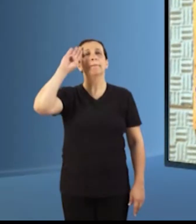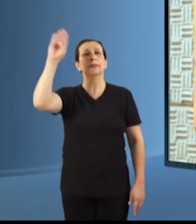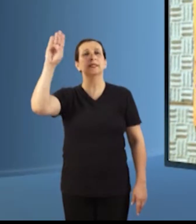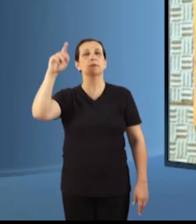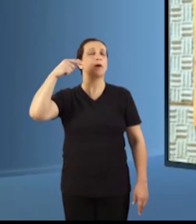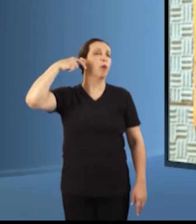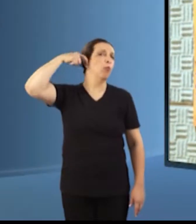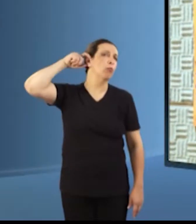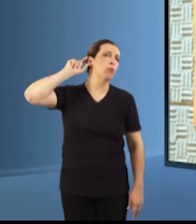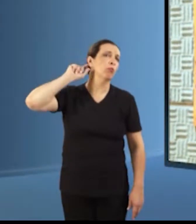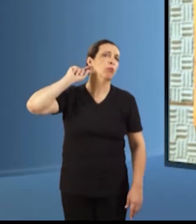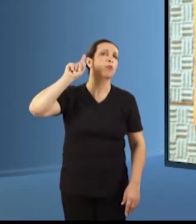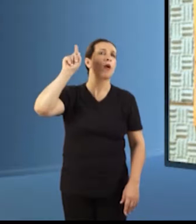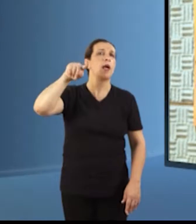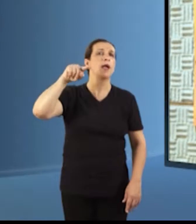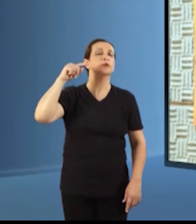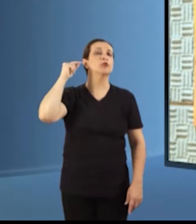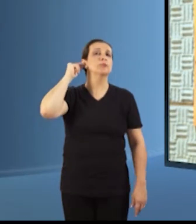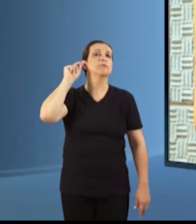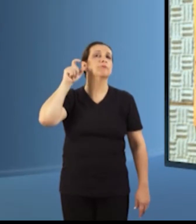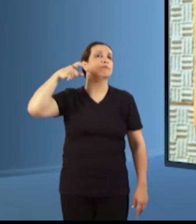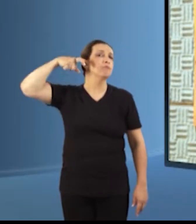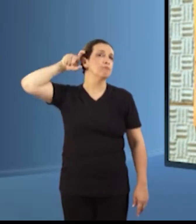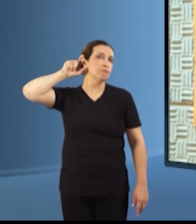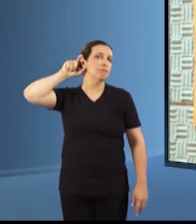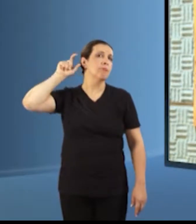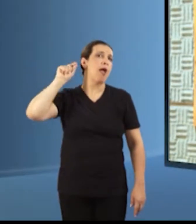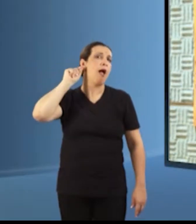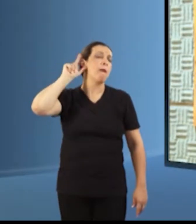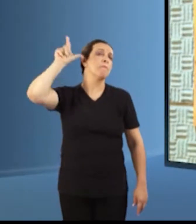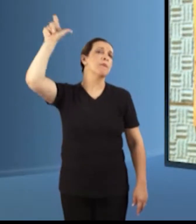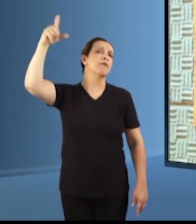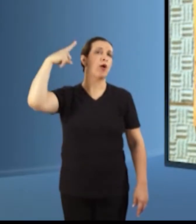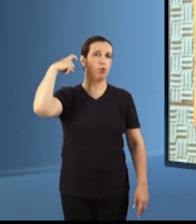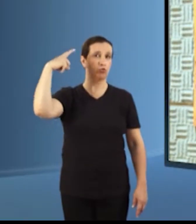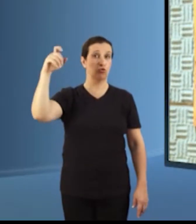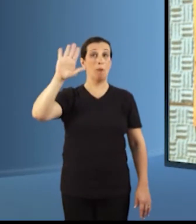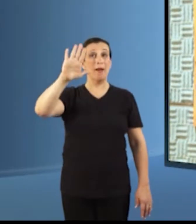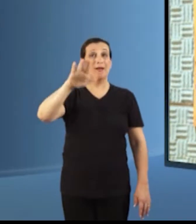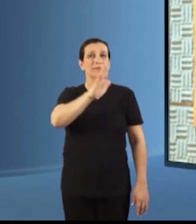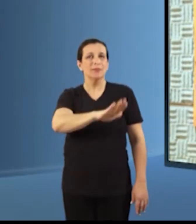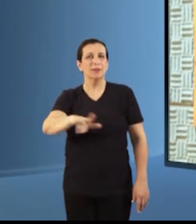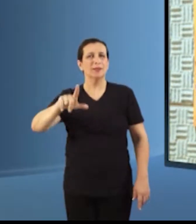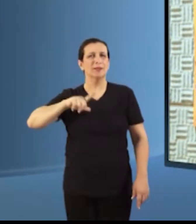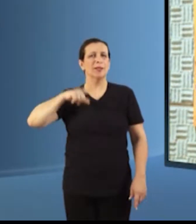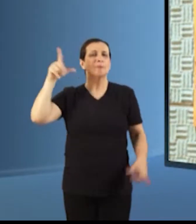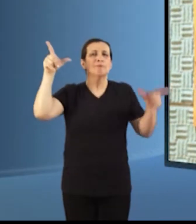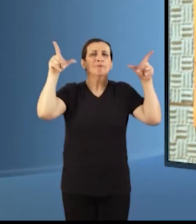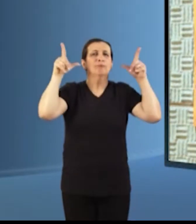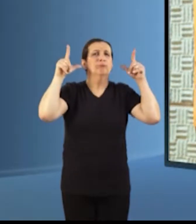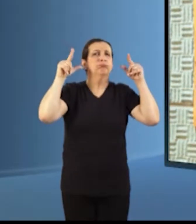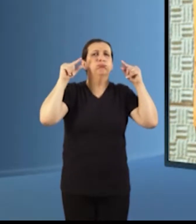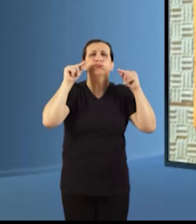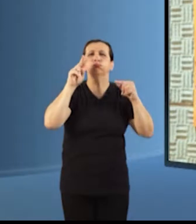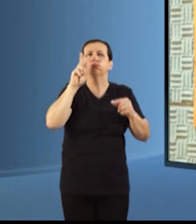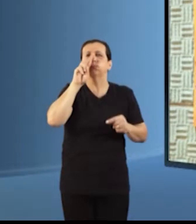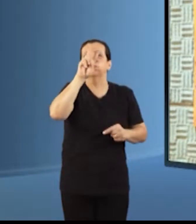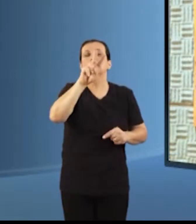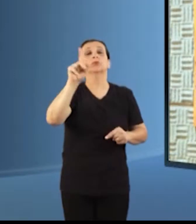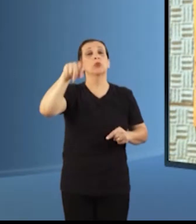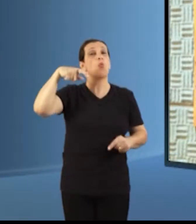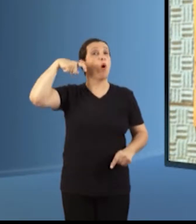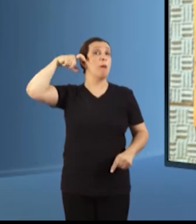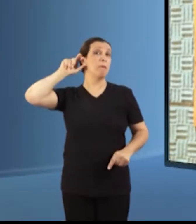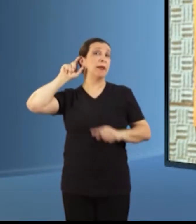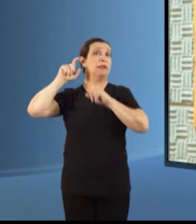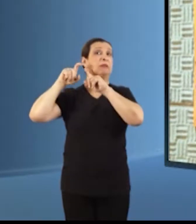A principal função do aparelho auditivo ela é de amplificar o som. Mas se a criança tem uma perda de audição muito